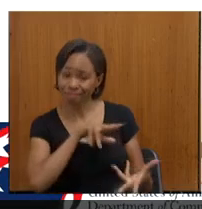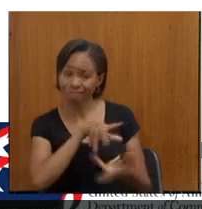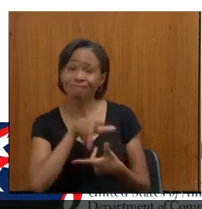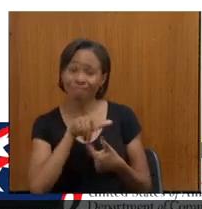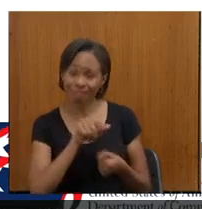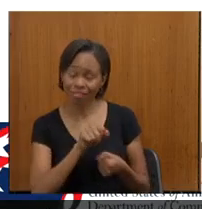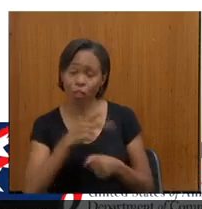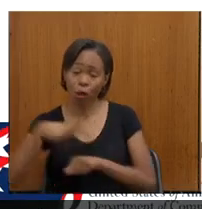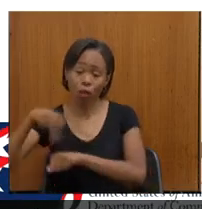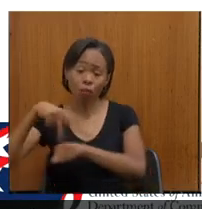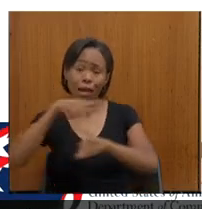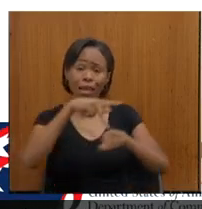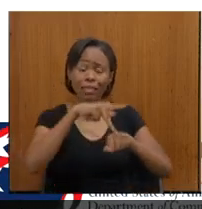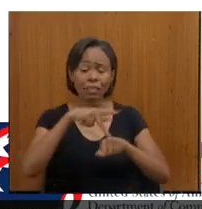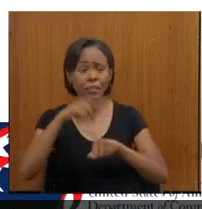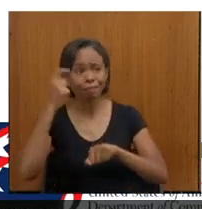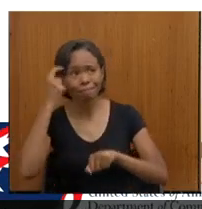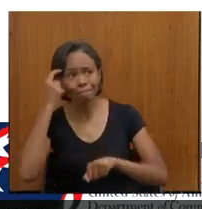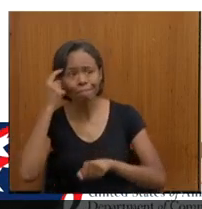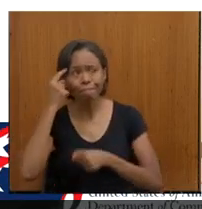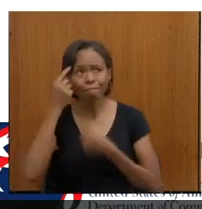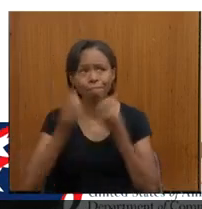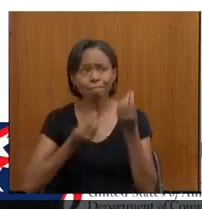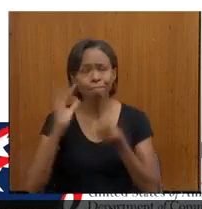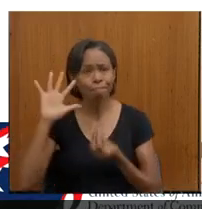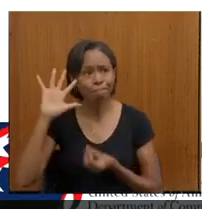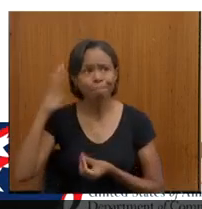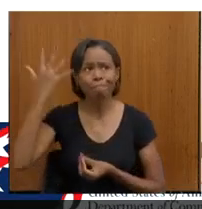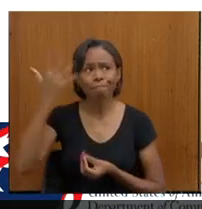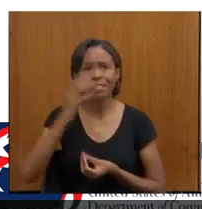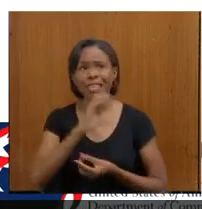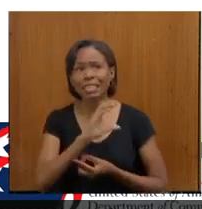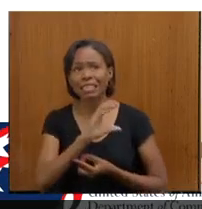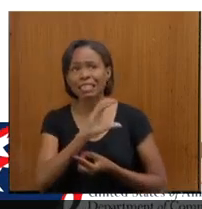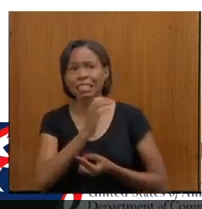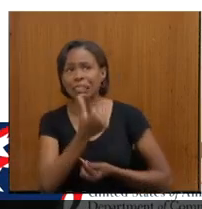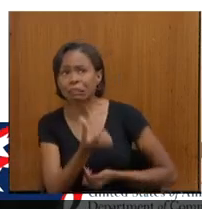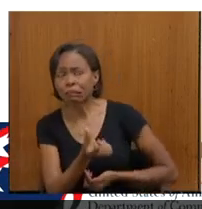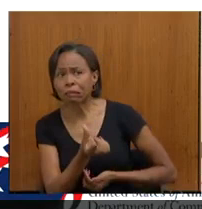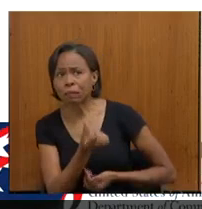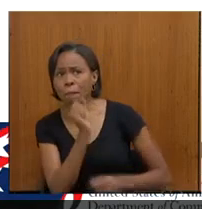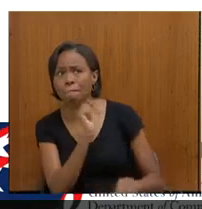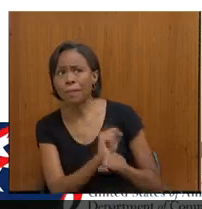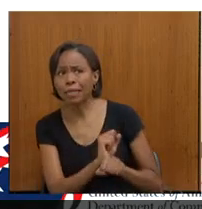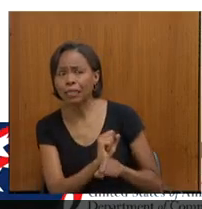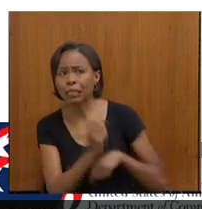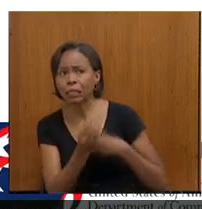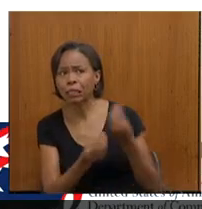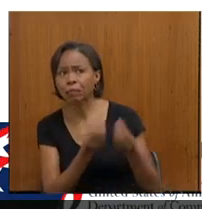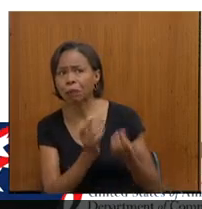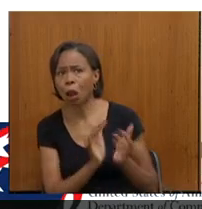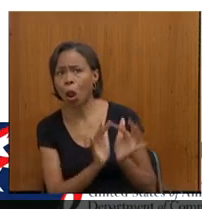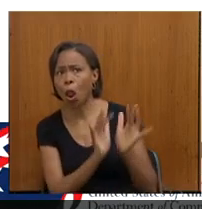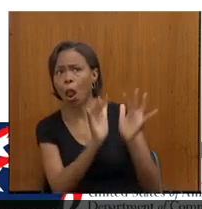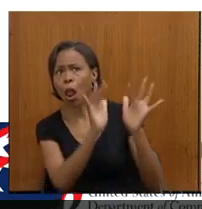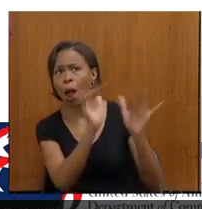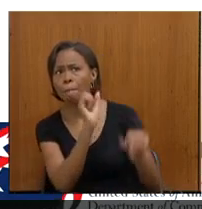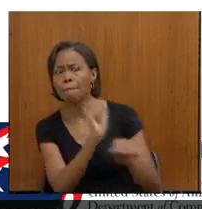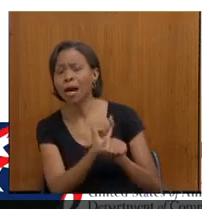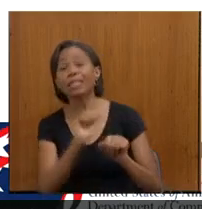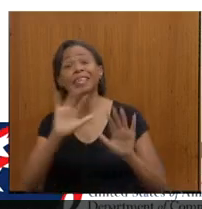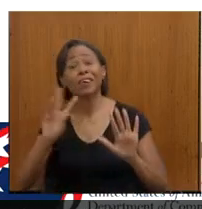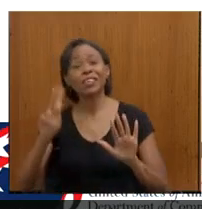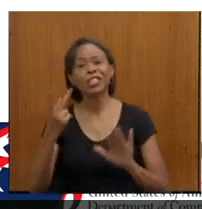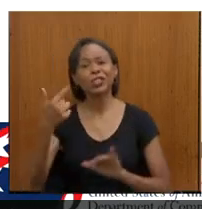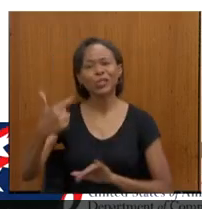independente ficar são opções para a diminuição das emissões de carbono eo hidrogênio muitas áreas ele perfeitamente